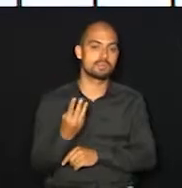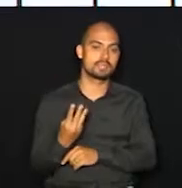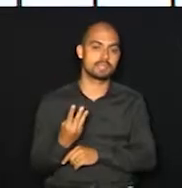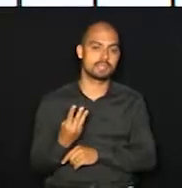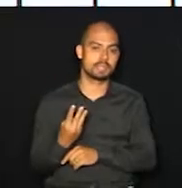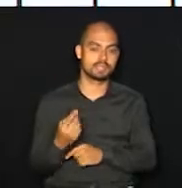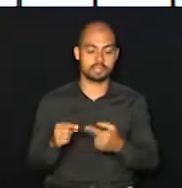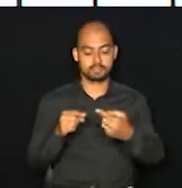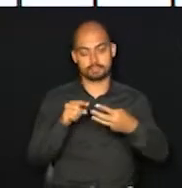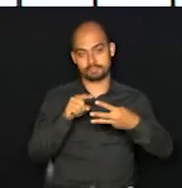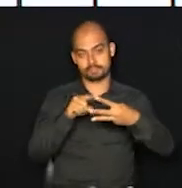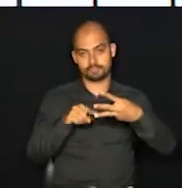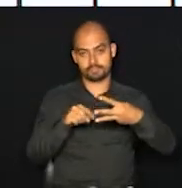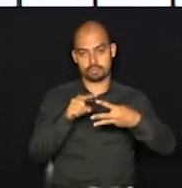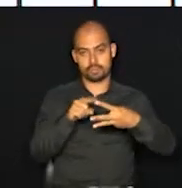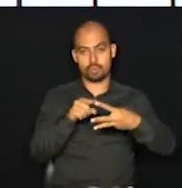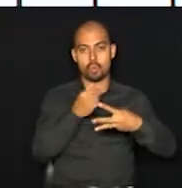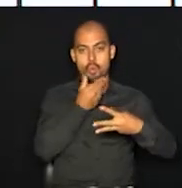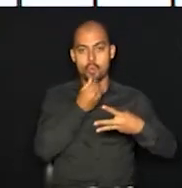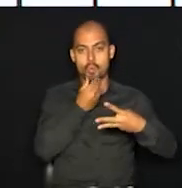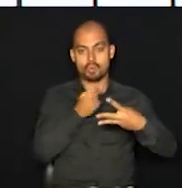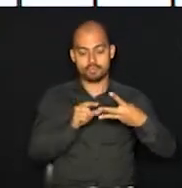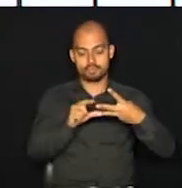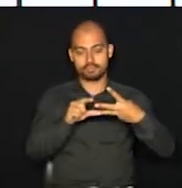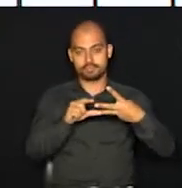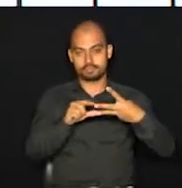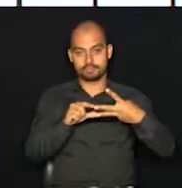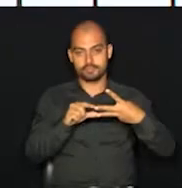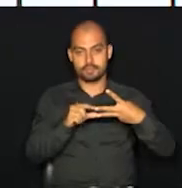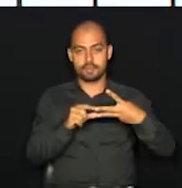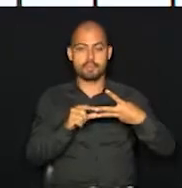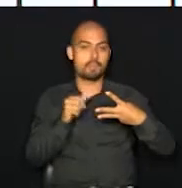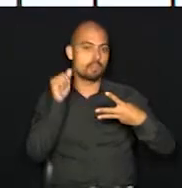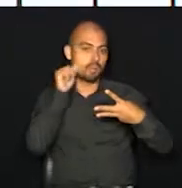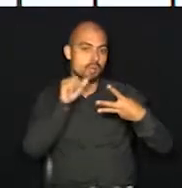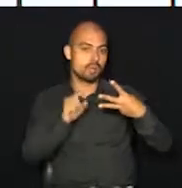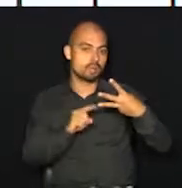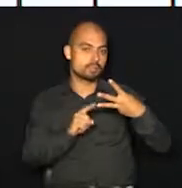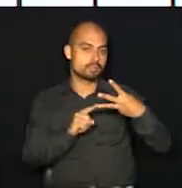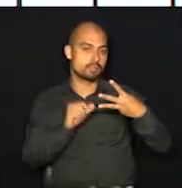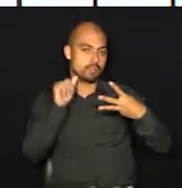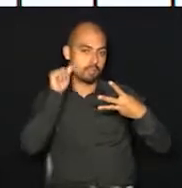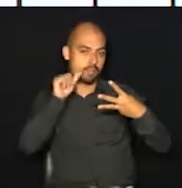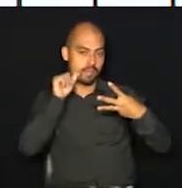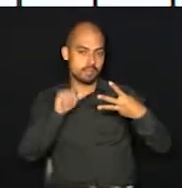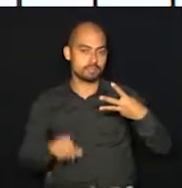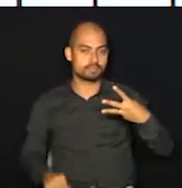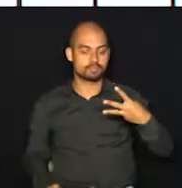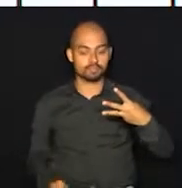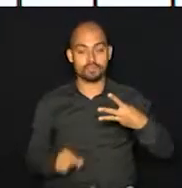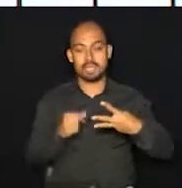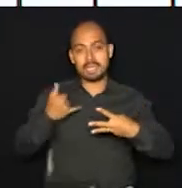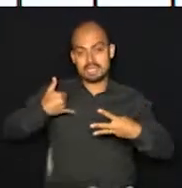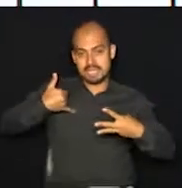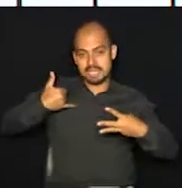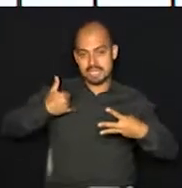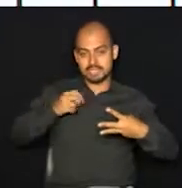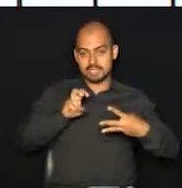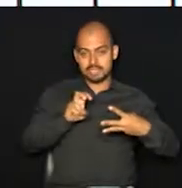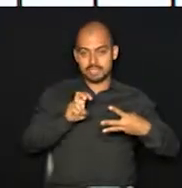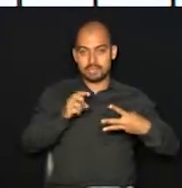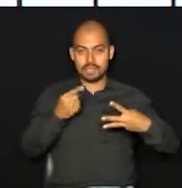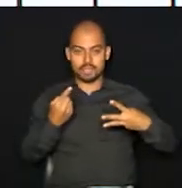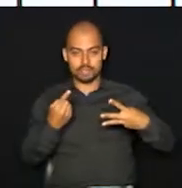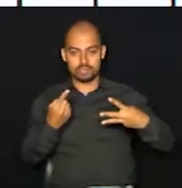são um homem e 2 mulheres, todos tinham comorbidades, duas pessoas entre 51 e 59